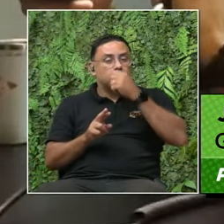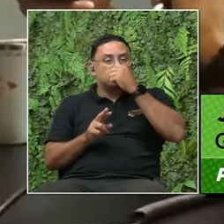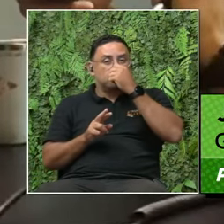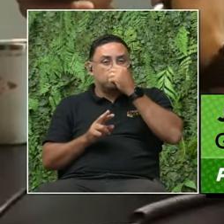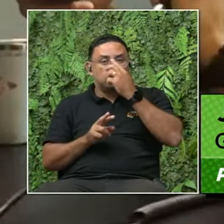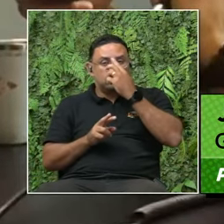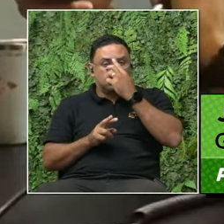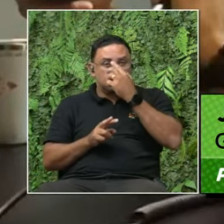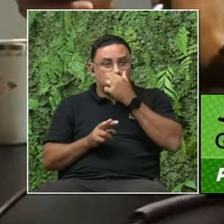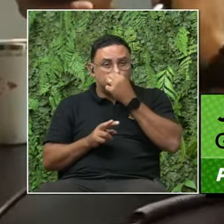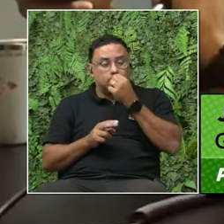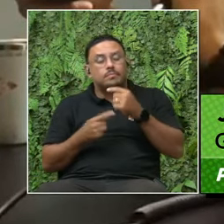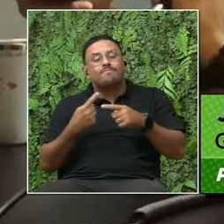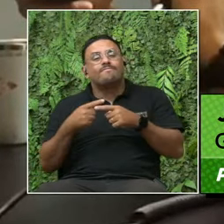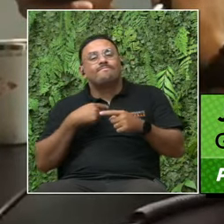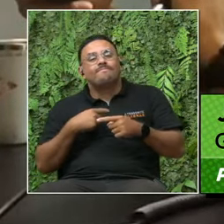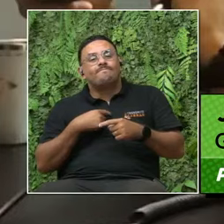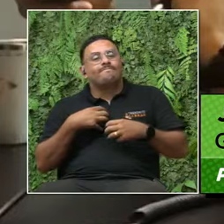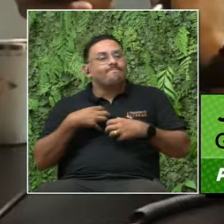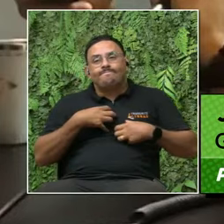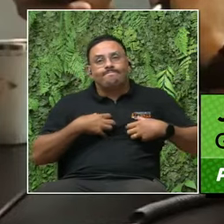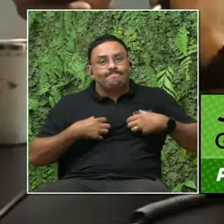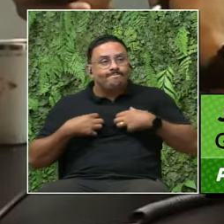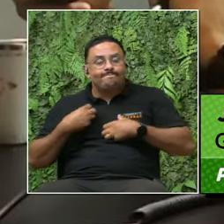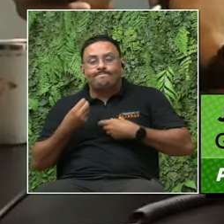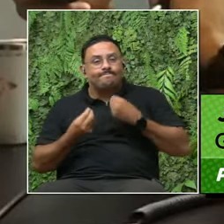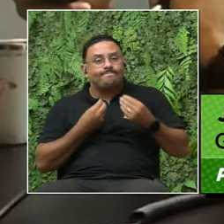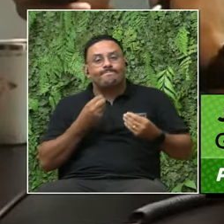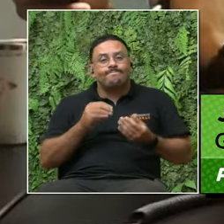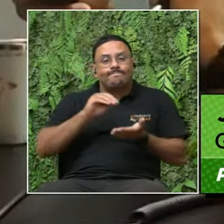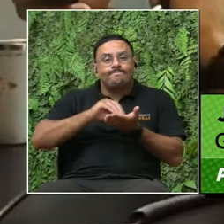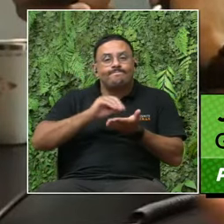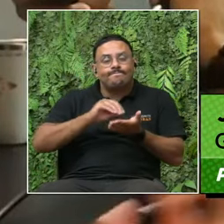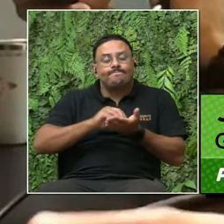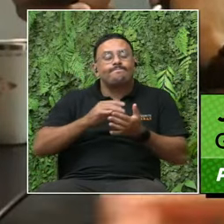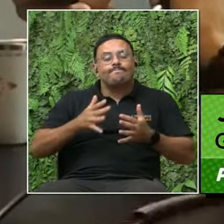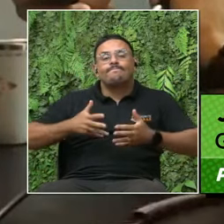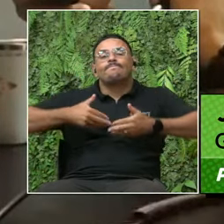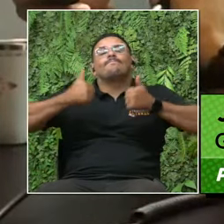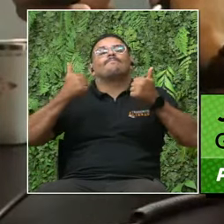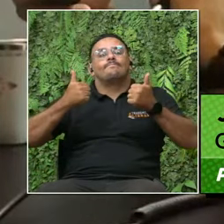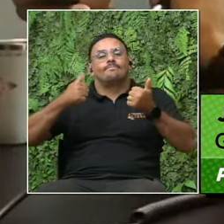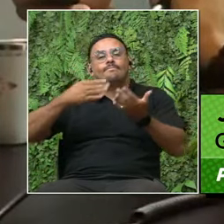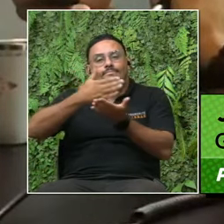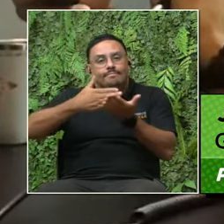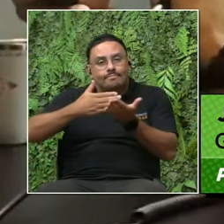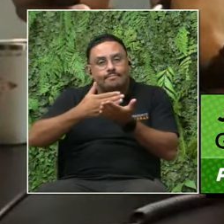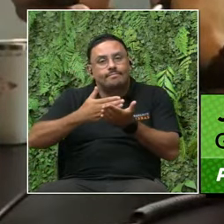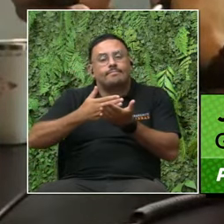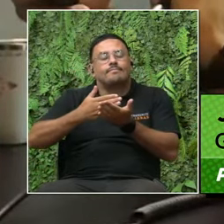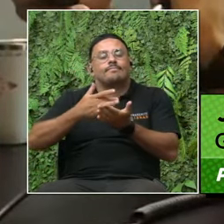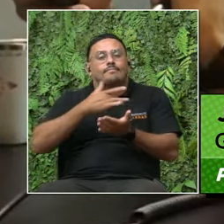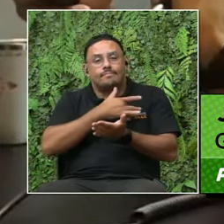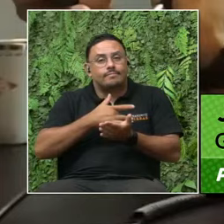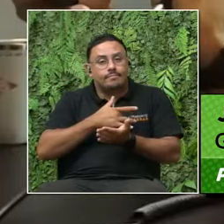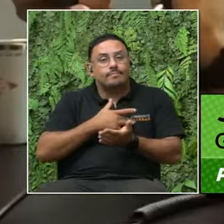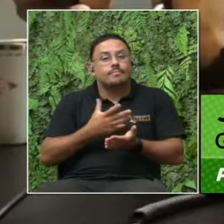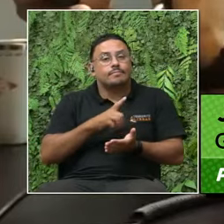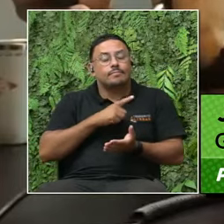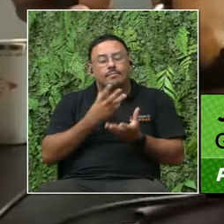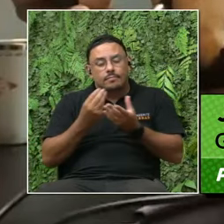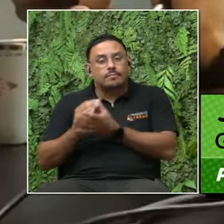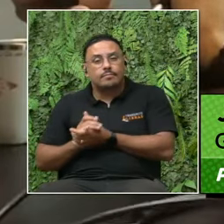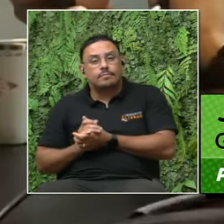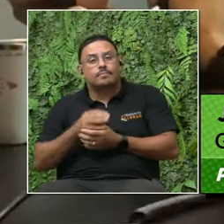e assim porque eu já Tava incomodado com a ausência dessa qualidade no meio-campo que o Cruzeiro tem de sobra o